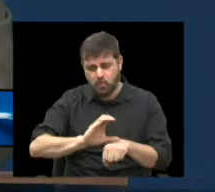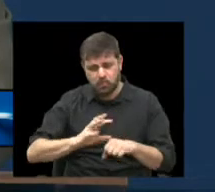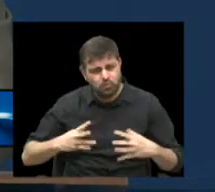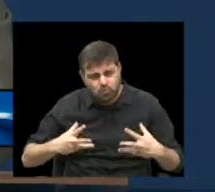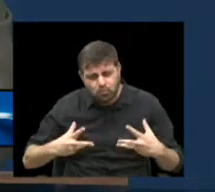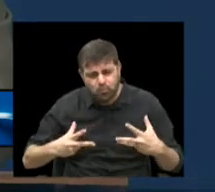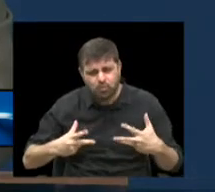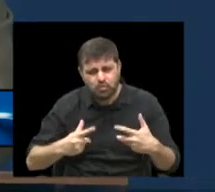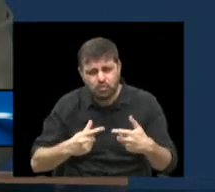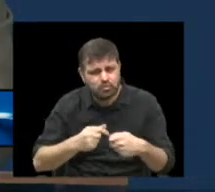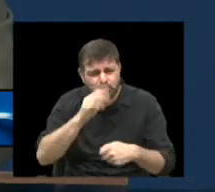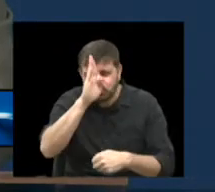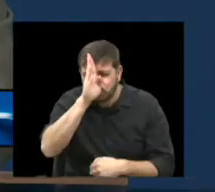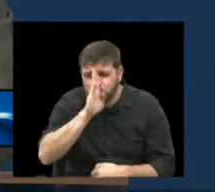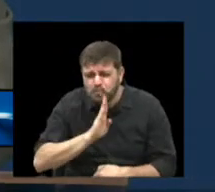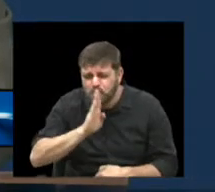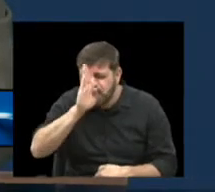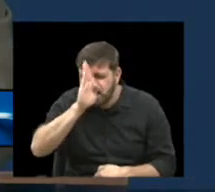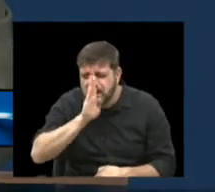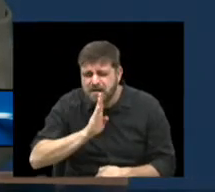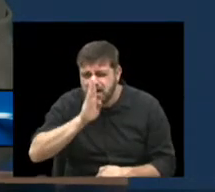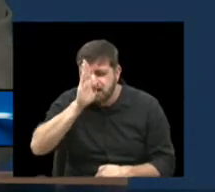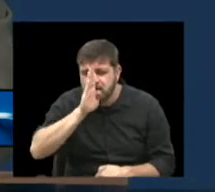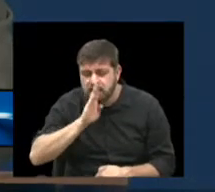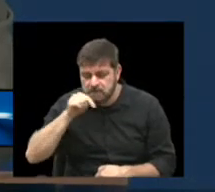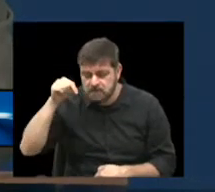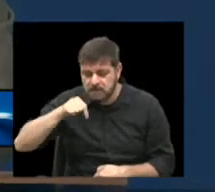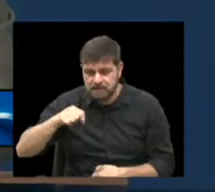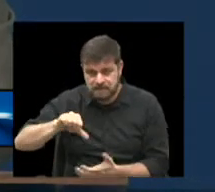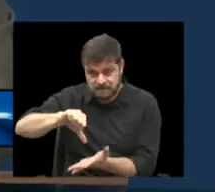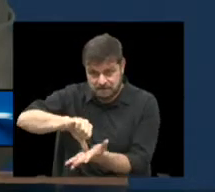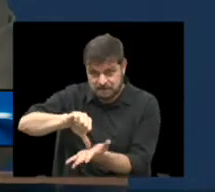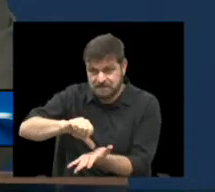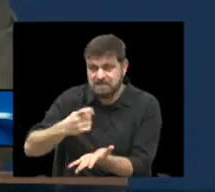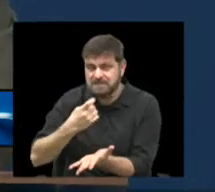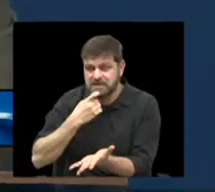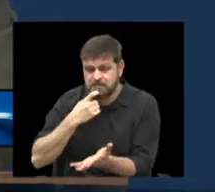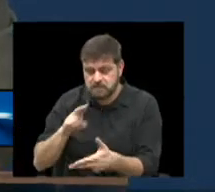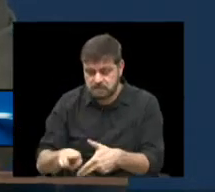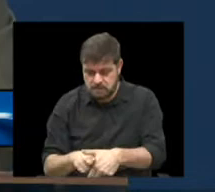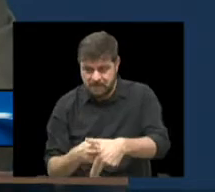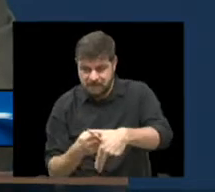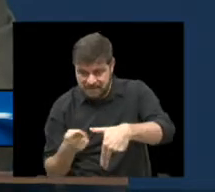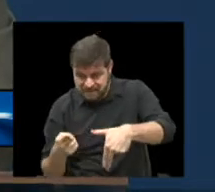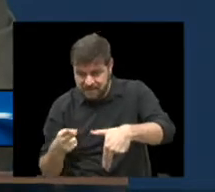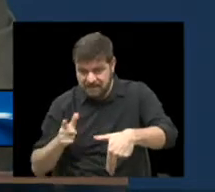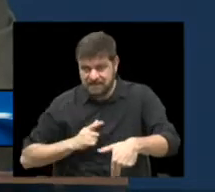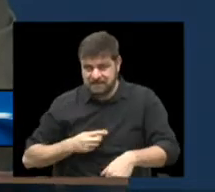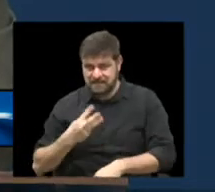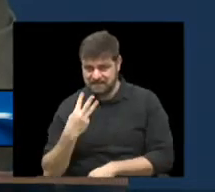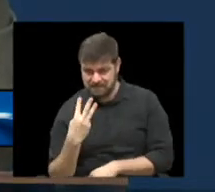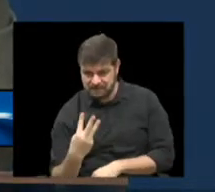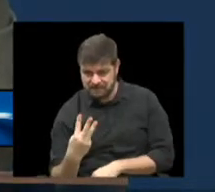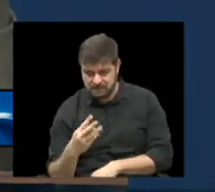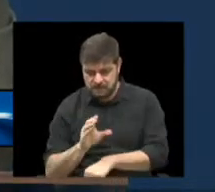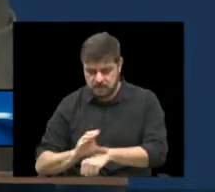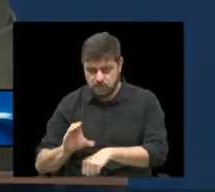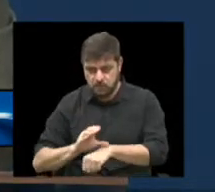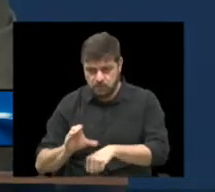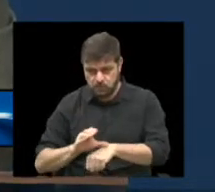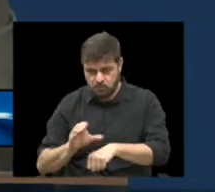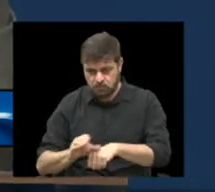100% gratuito e a unidade de Campinas oferece vagas em 3 cursos. Análise